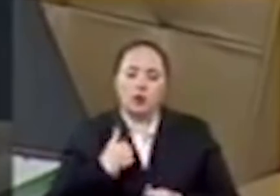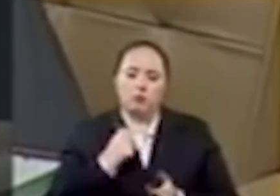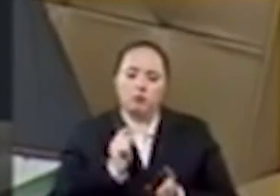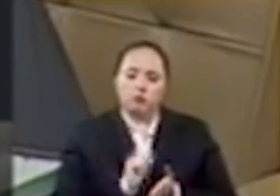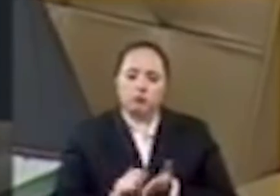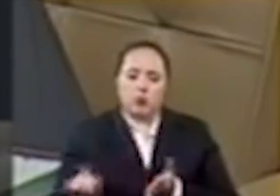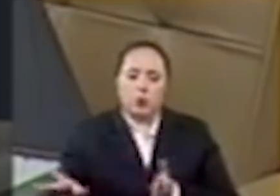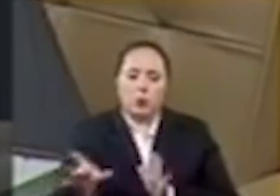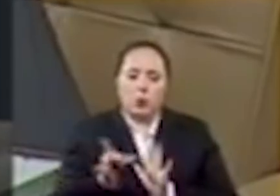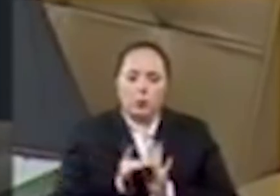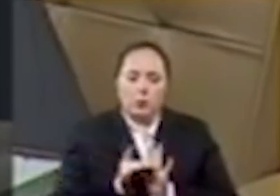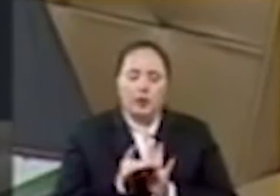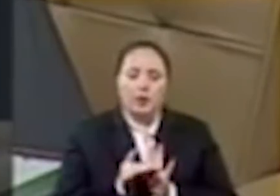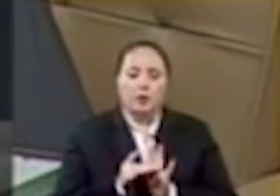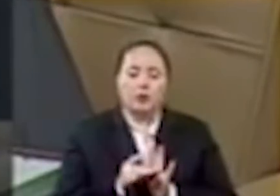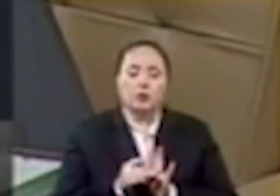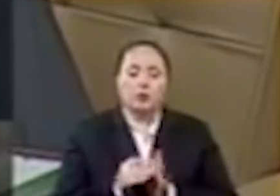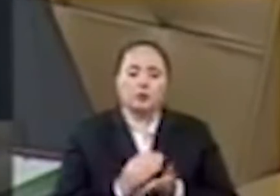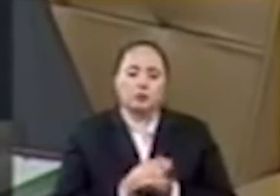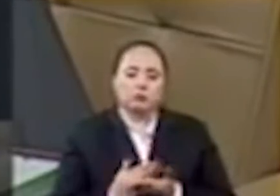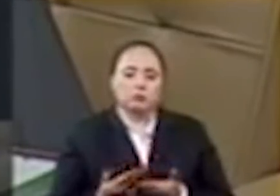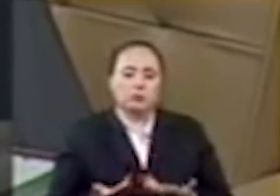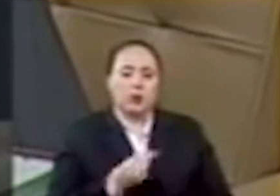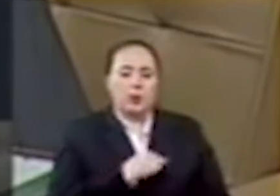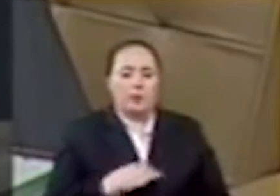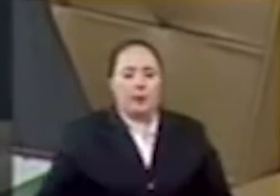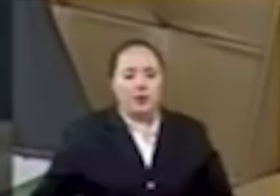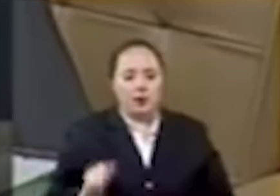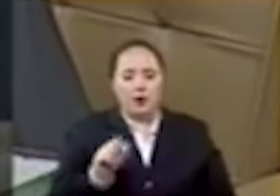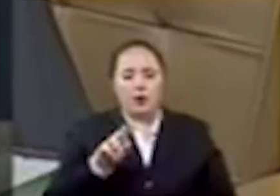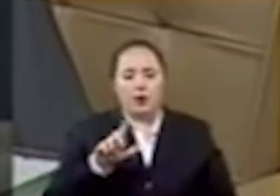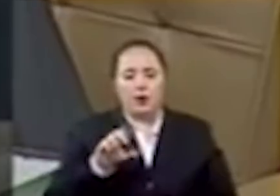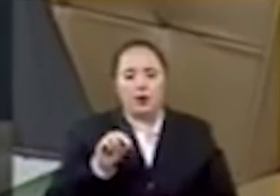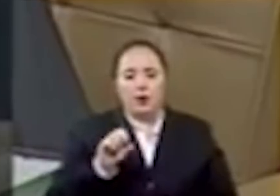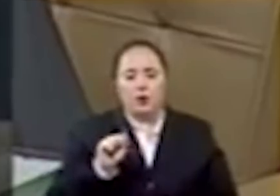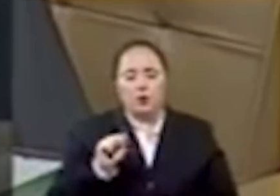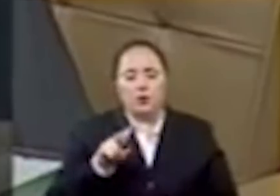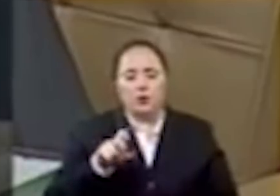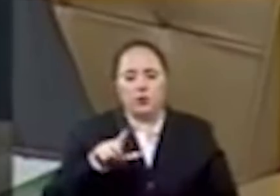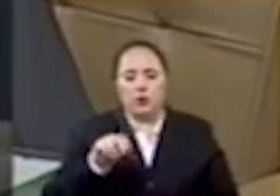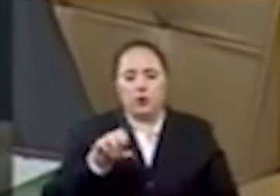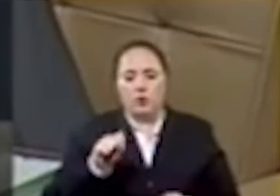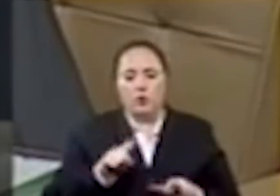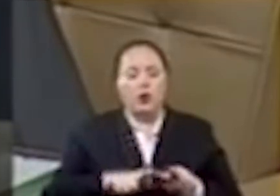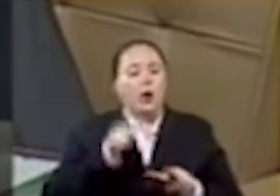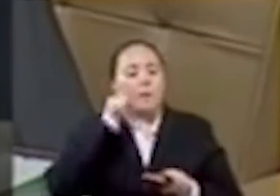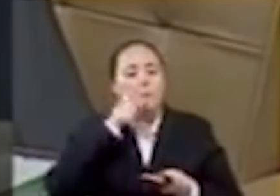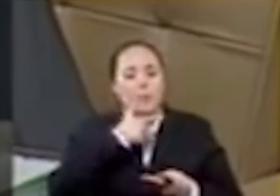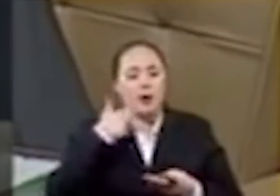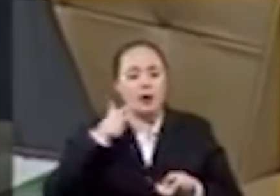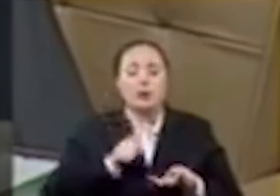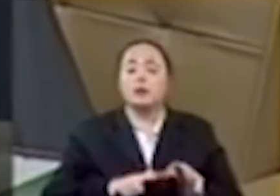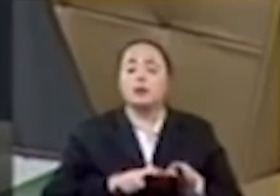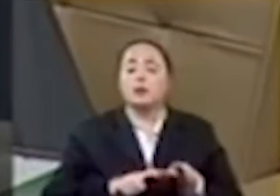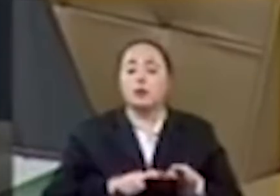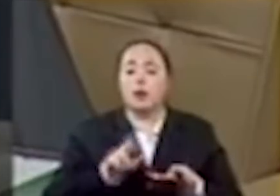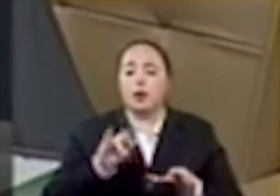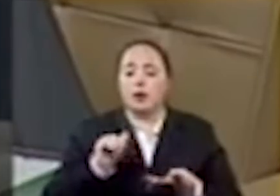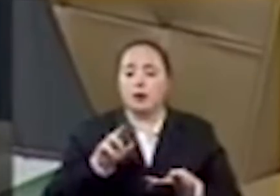né, começando pelo ministro Carlos Veloso, ministro Marco Aurélio, ministro Ricardo